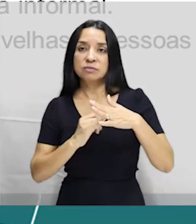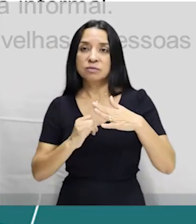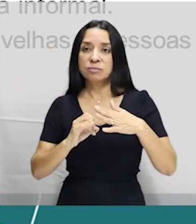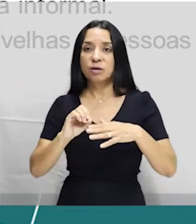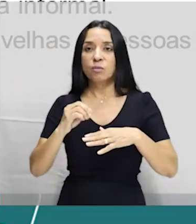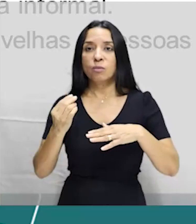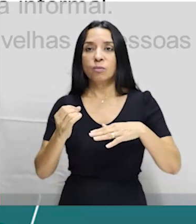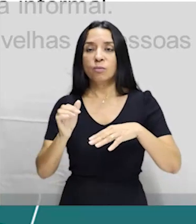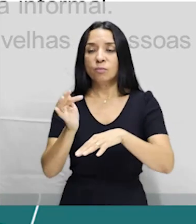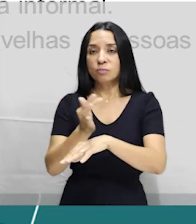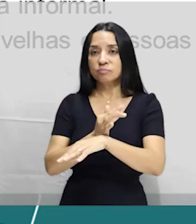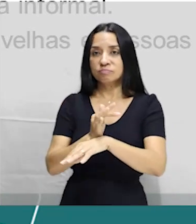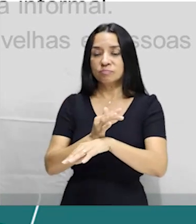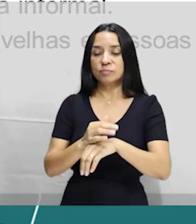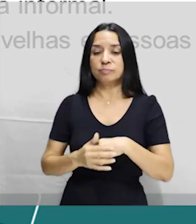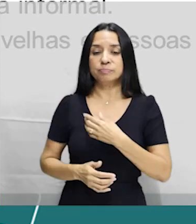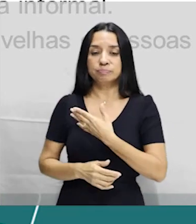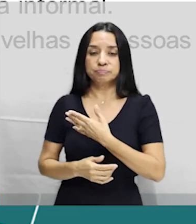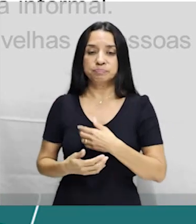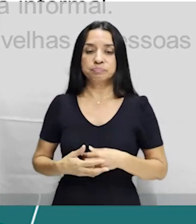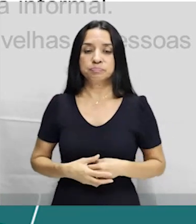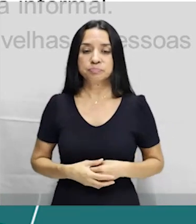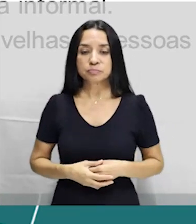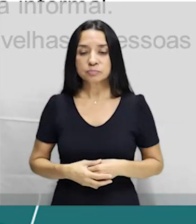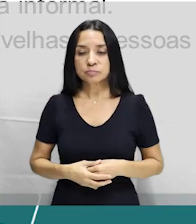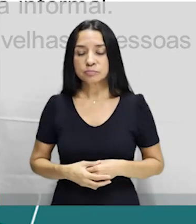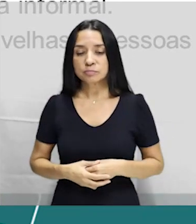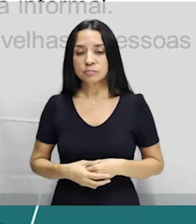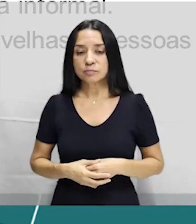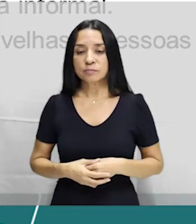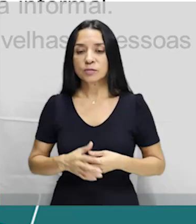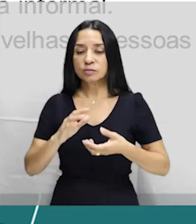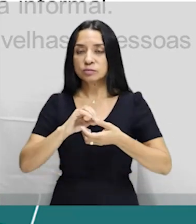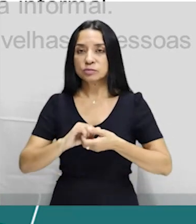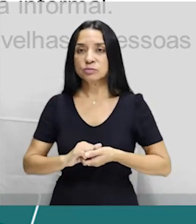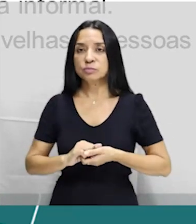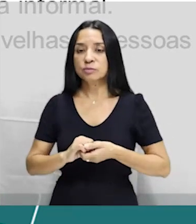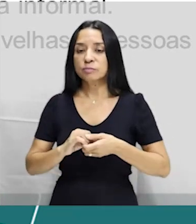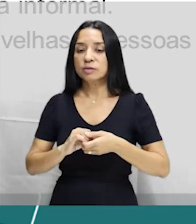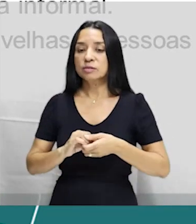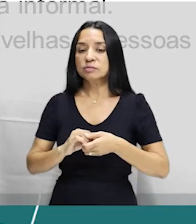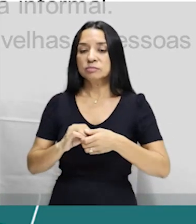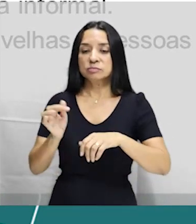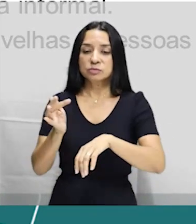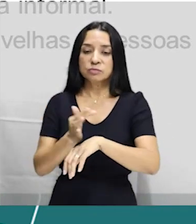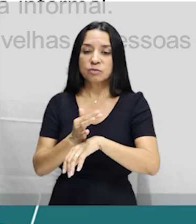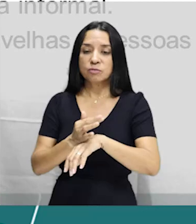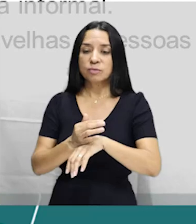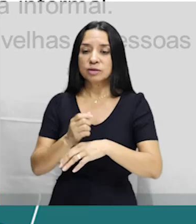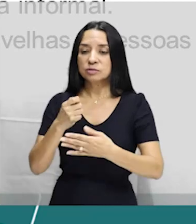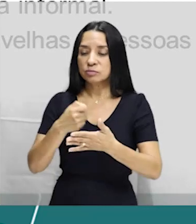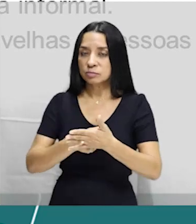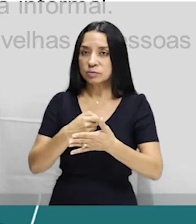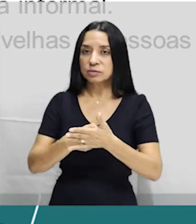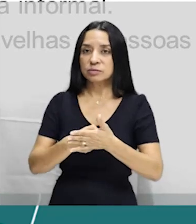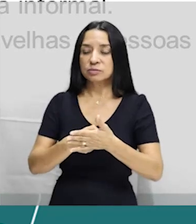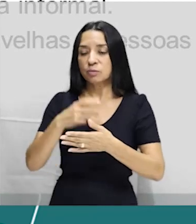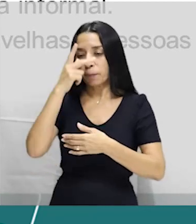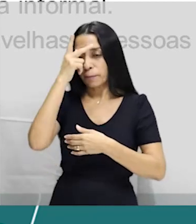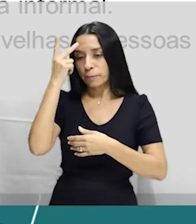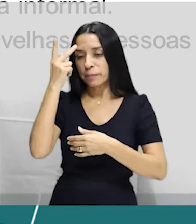informal. Os cumprimentos formais são obrigatórios com pessoas mais velhas e pessoas com